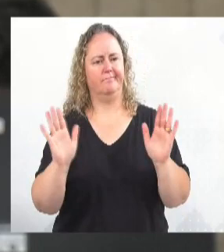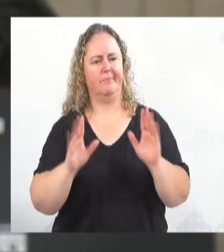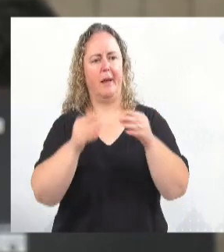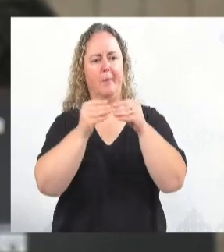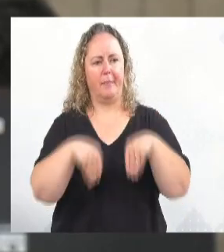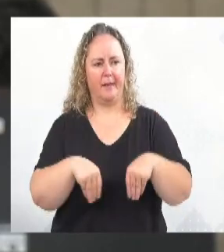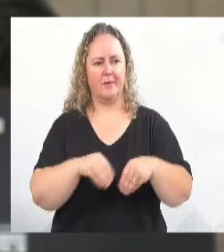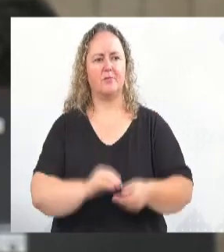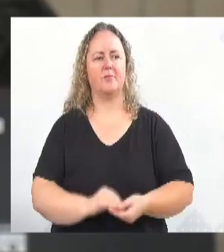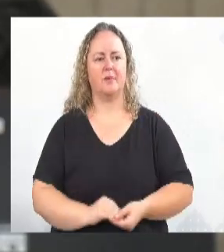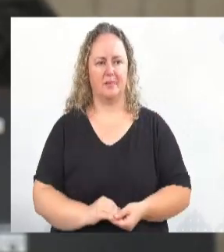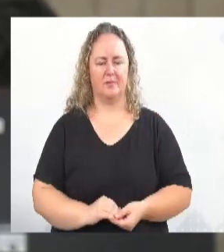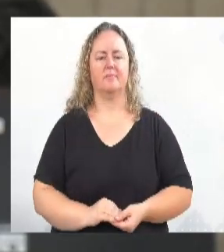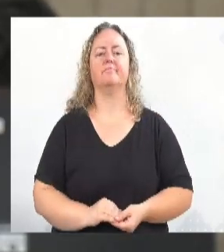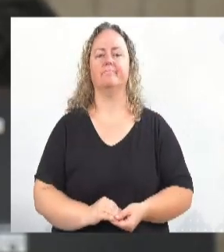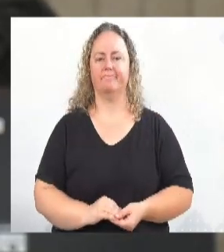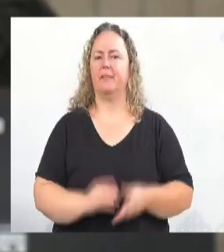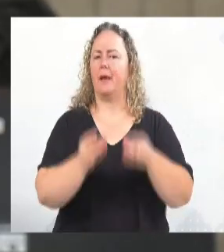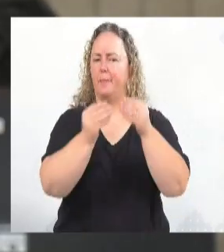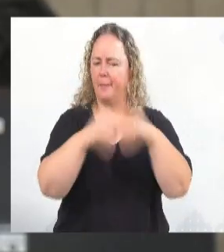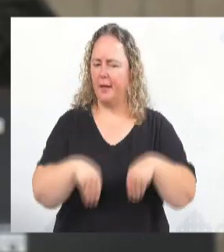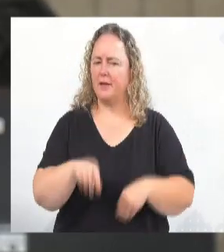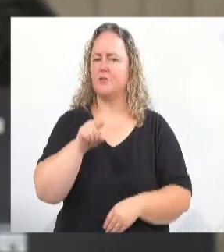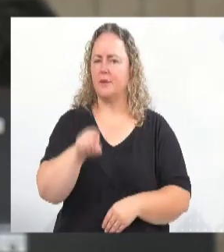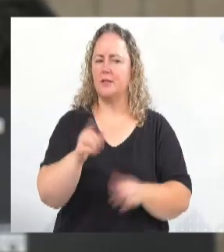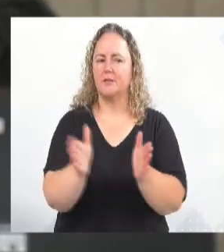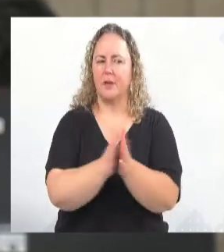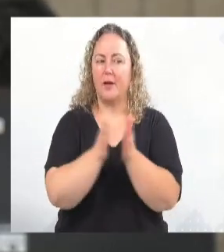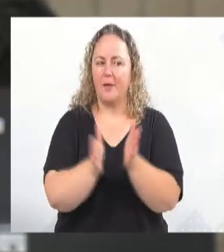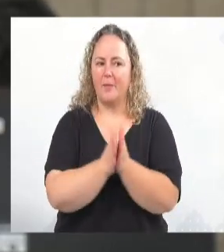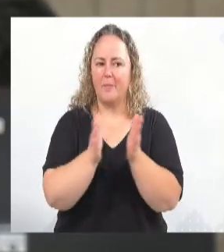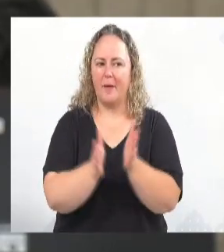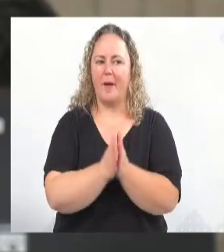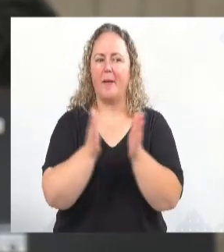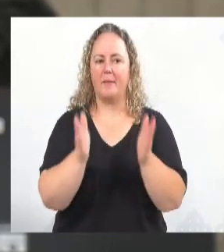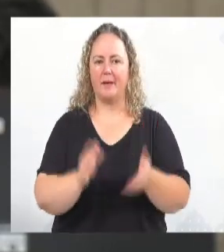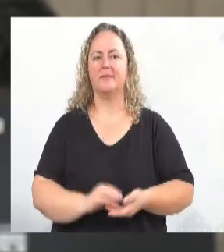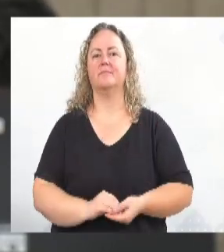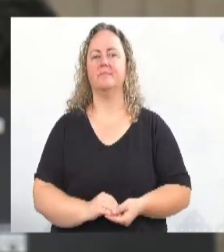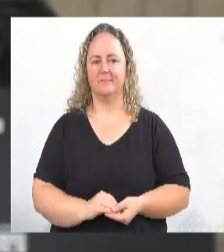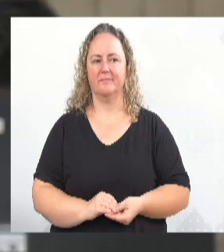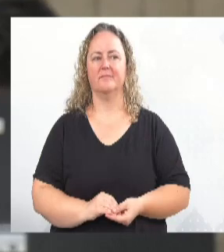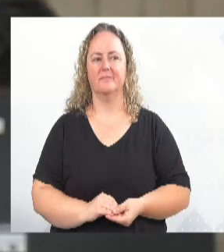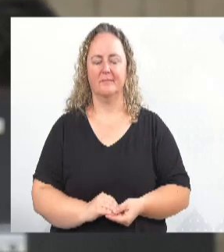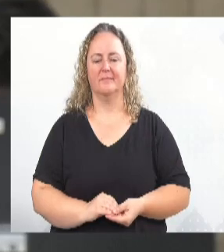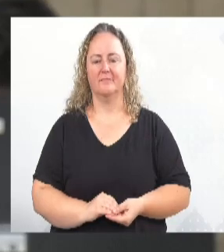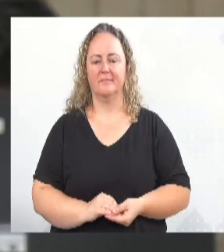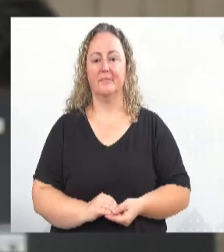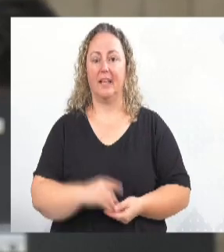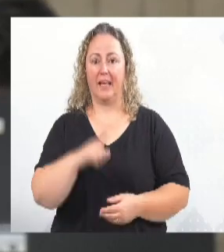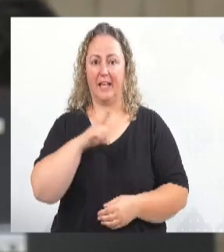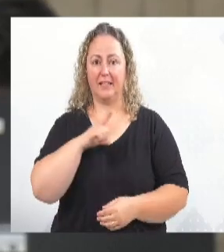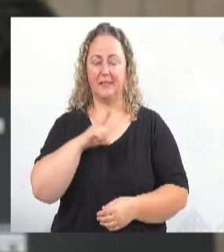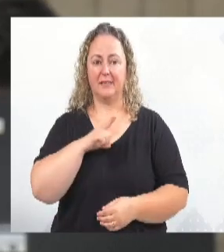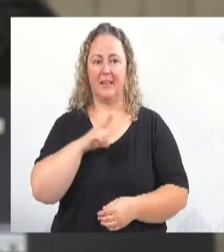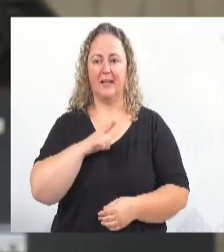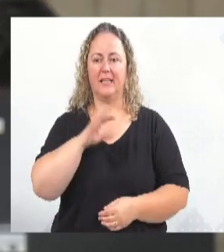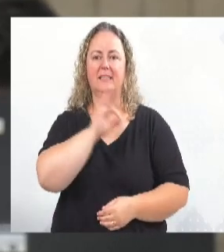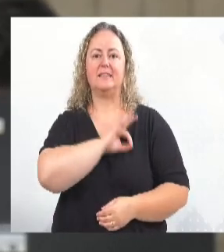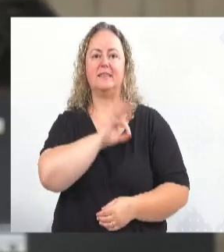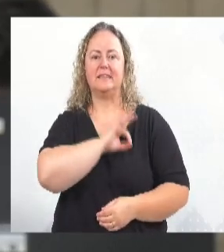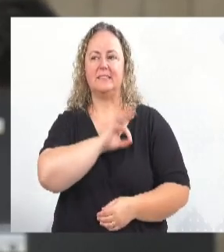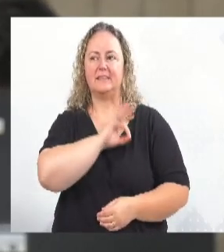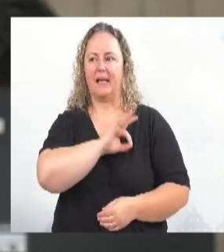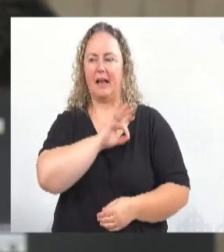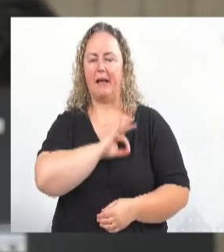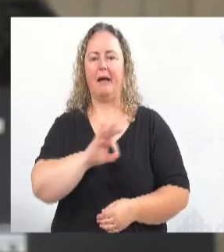pior, prejudicar a vida dos mais pobres, que deixam 100% do seu salário no supermercado, no aluguel,